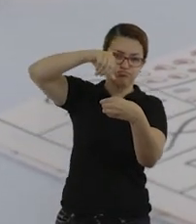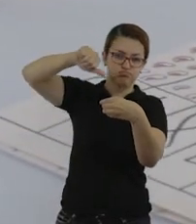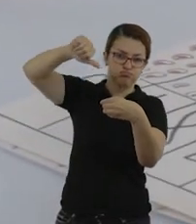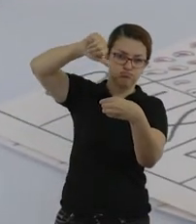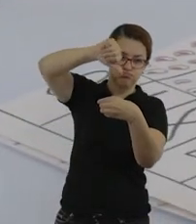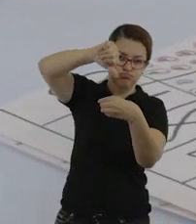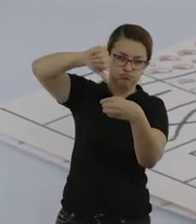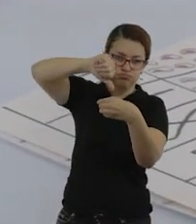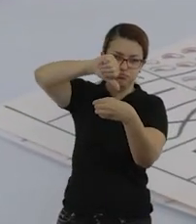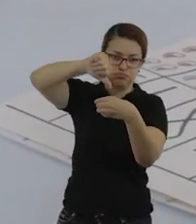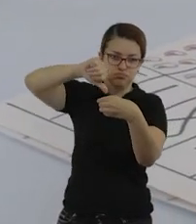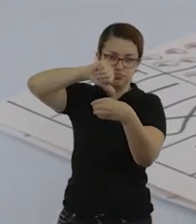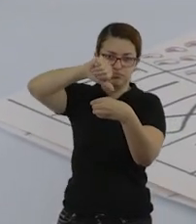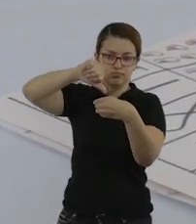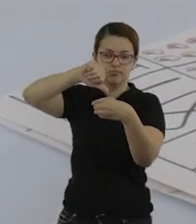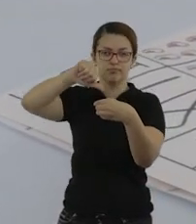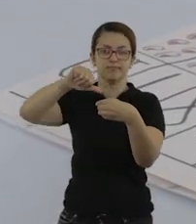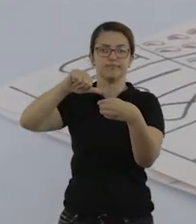ficar encharcado.